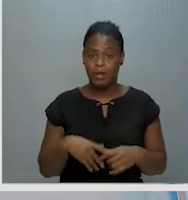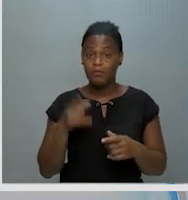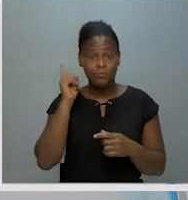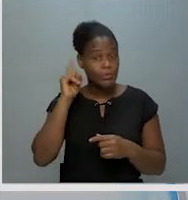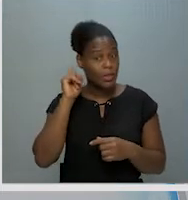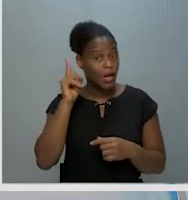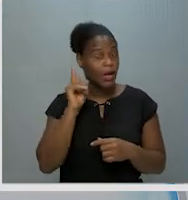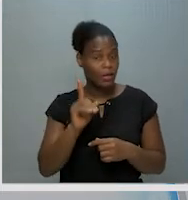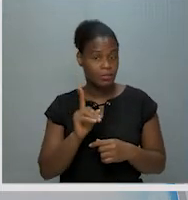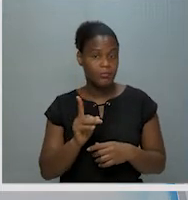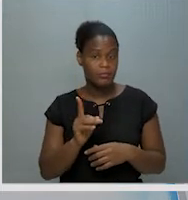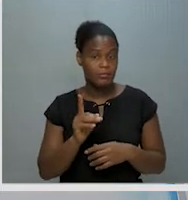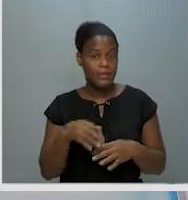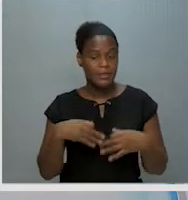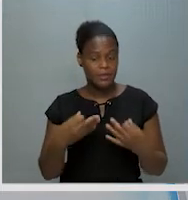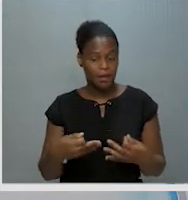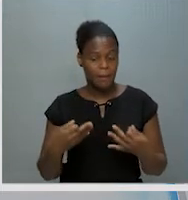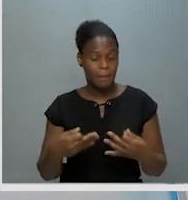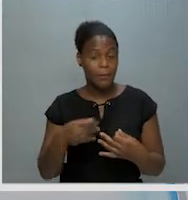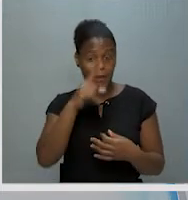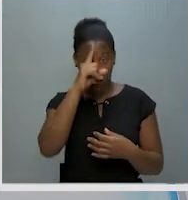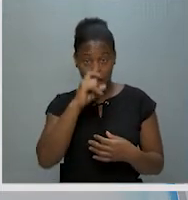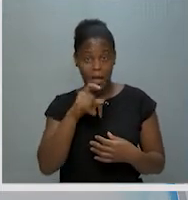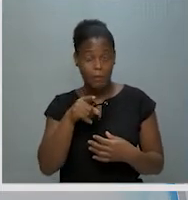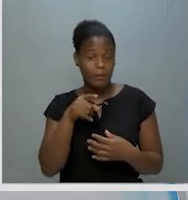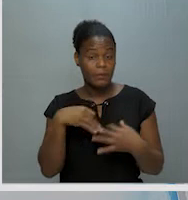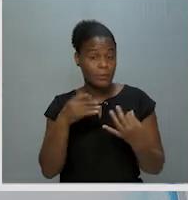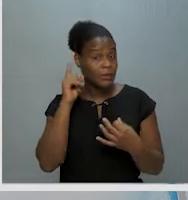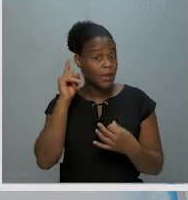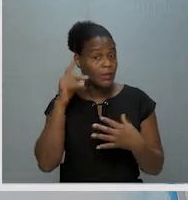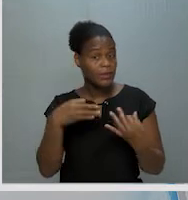É fundamental sempre lembrarmos